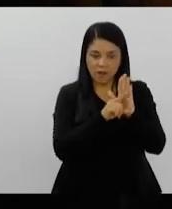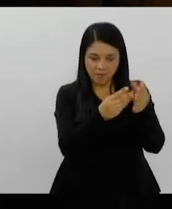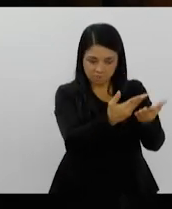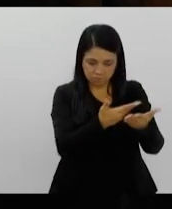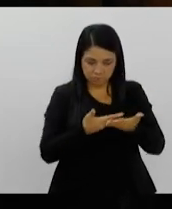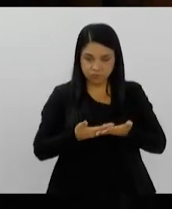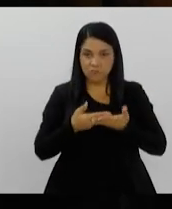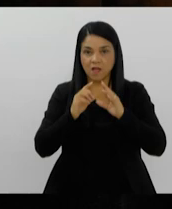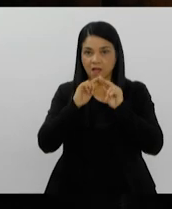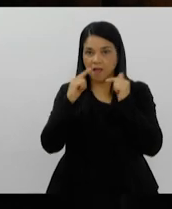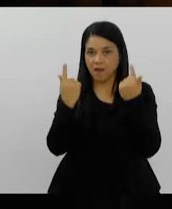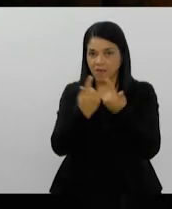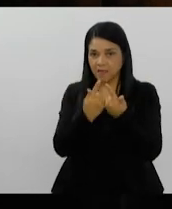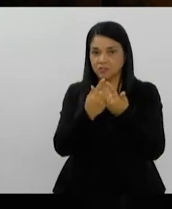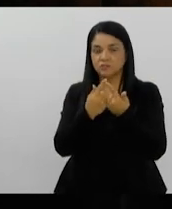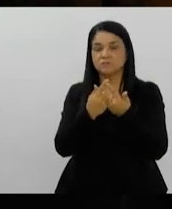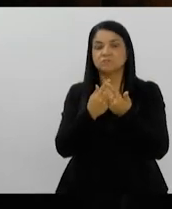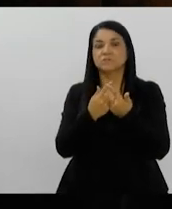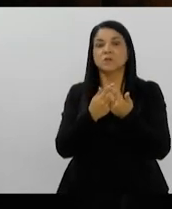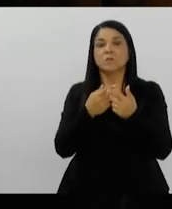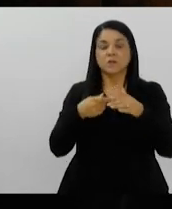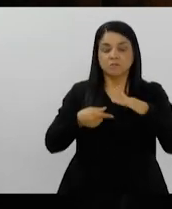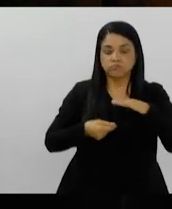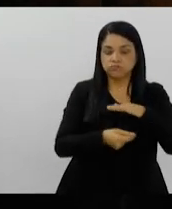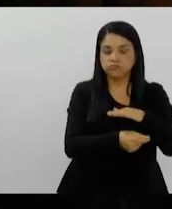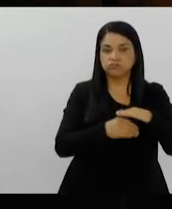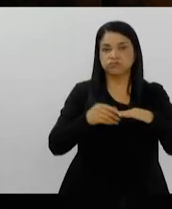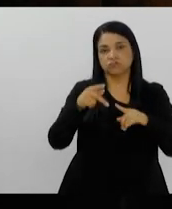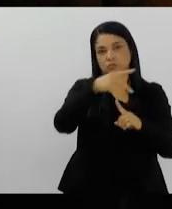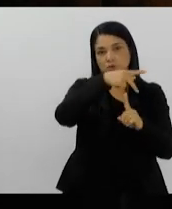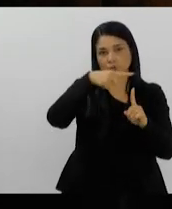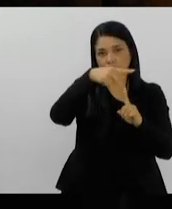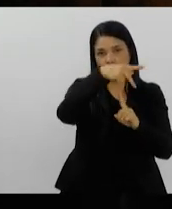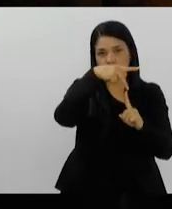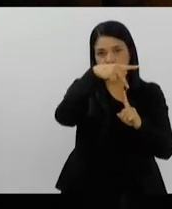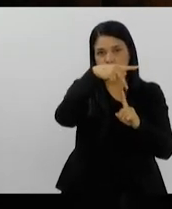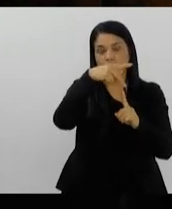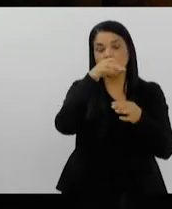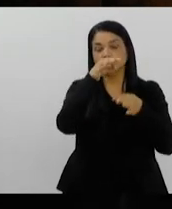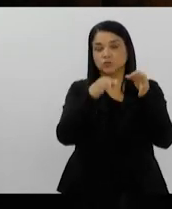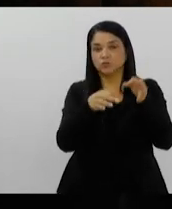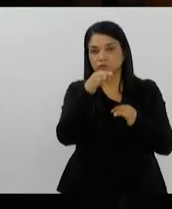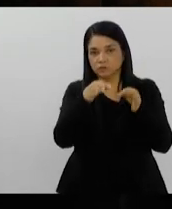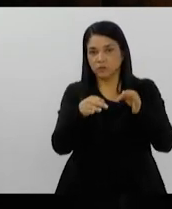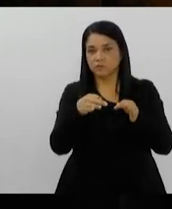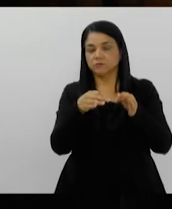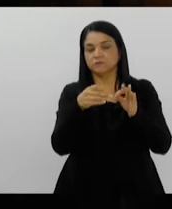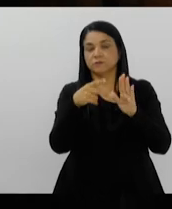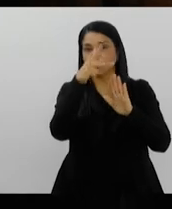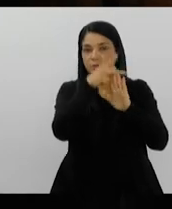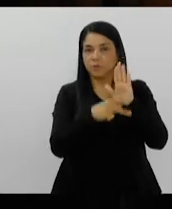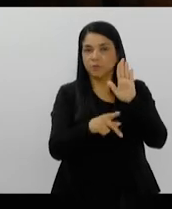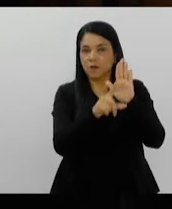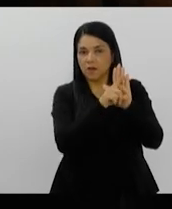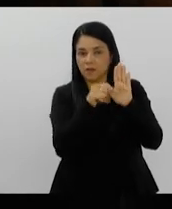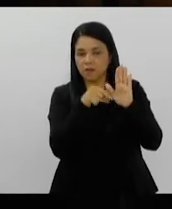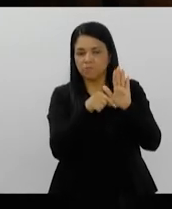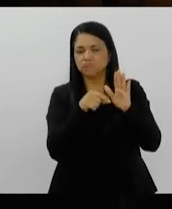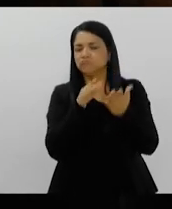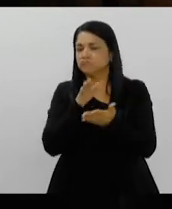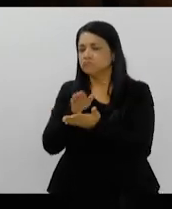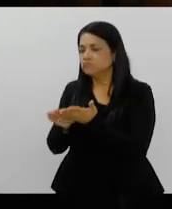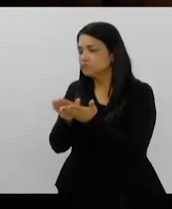para poder acessar os recursos do Rio Previdência e tinha mandado uma justificativa plausível de com o que ele queria gastar o